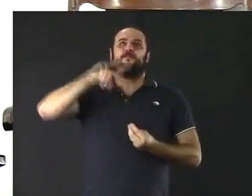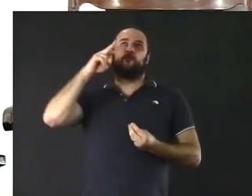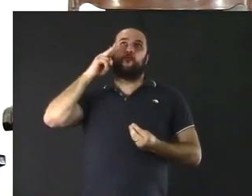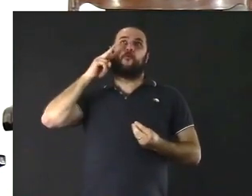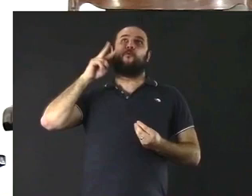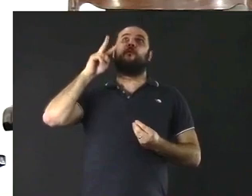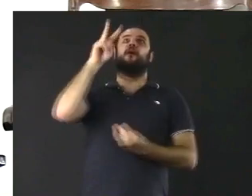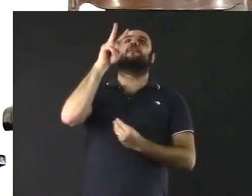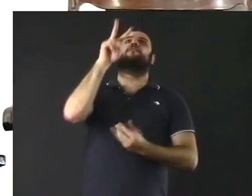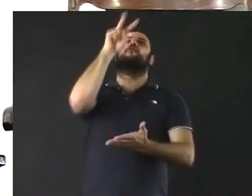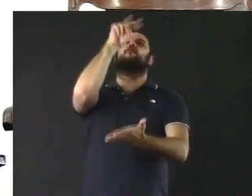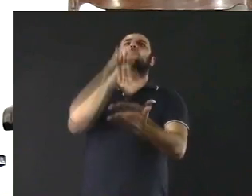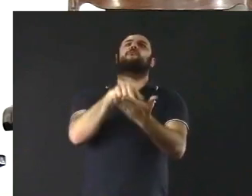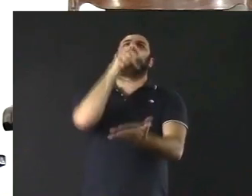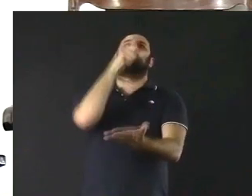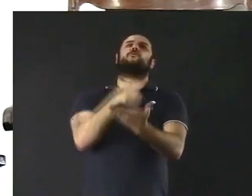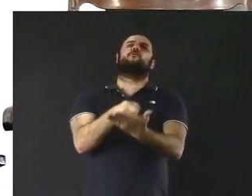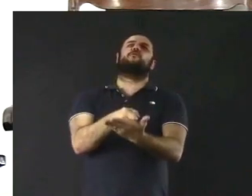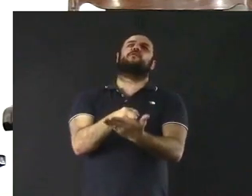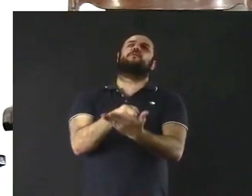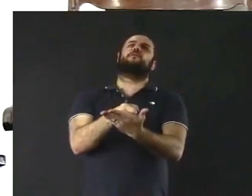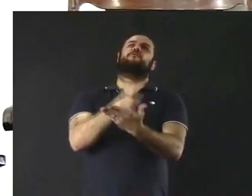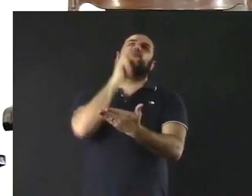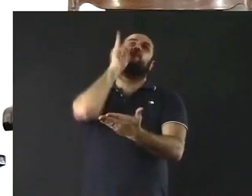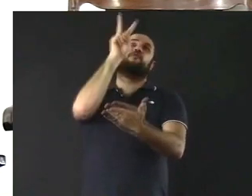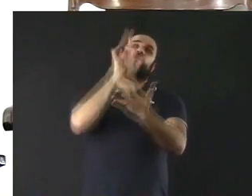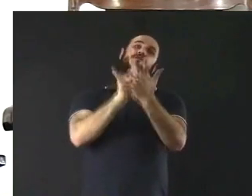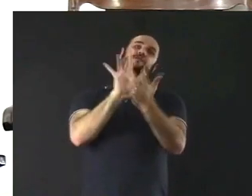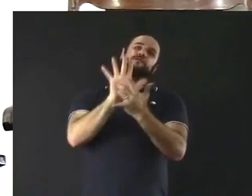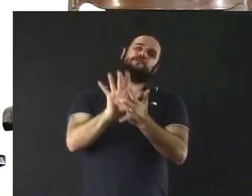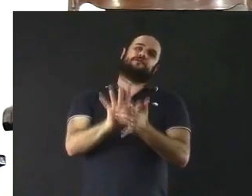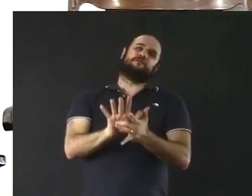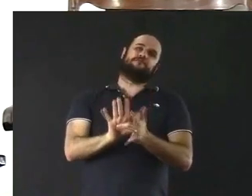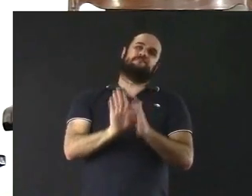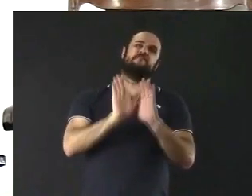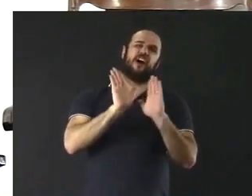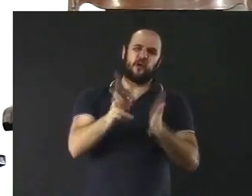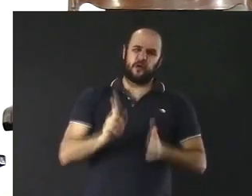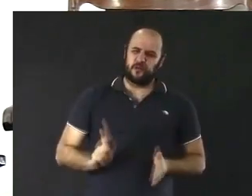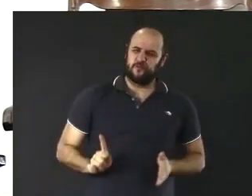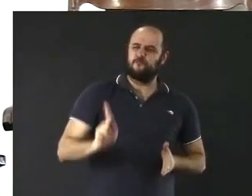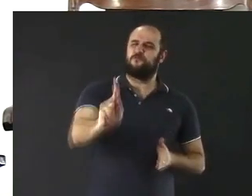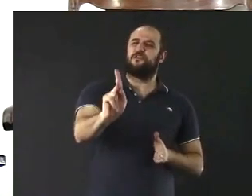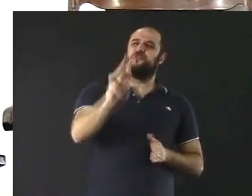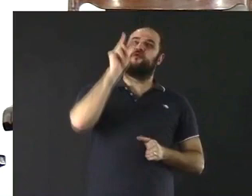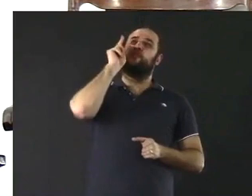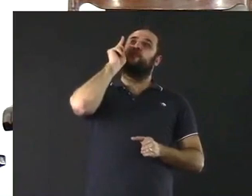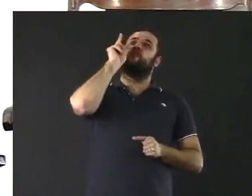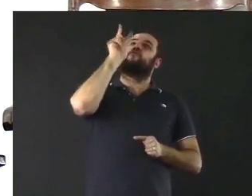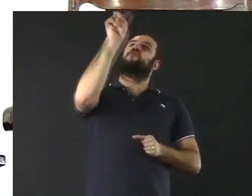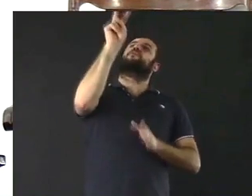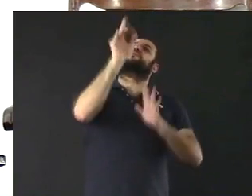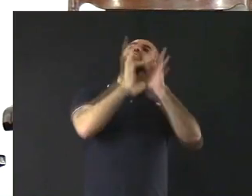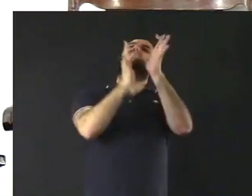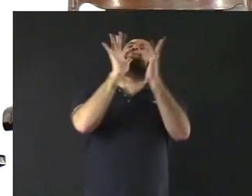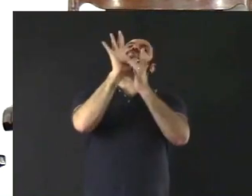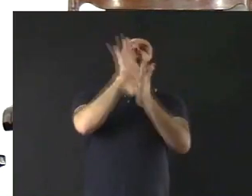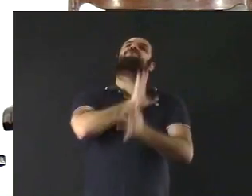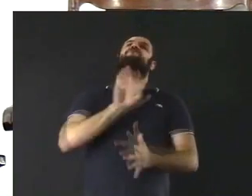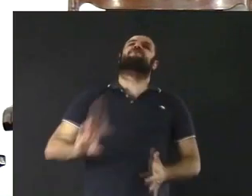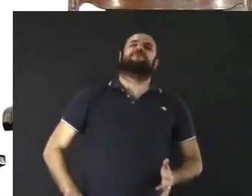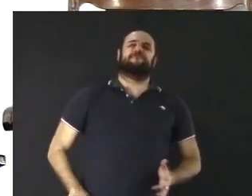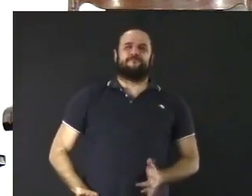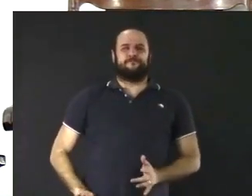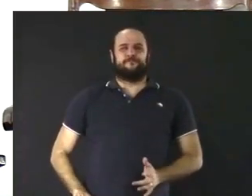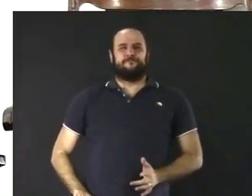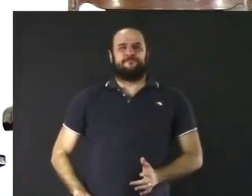Jesus. Perseverar agora, olhando para o modelo supremo, que é Cristo Jesus. Olhando